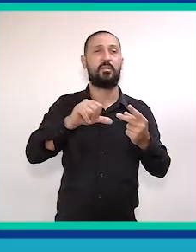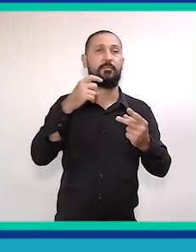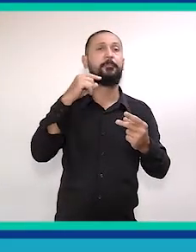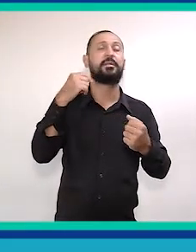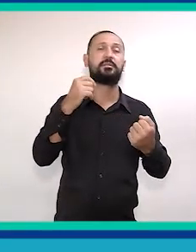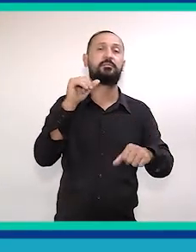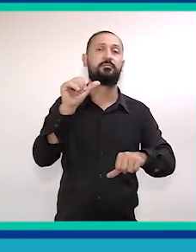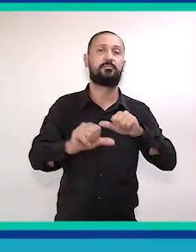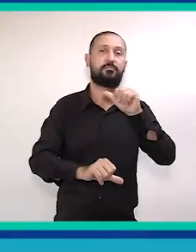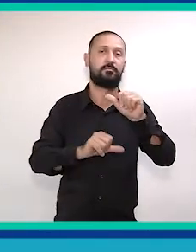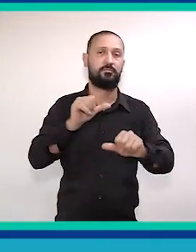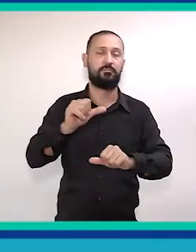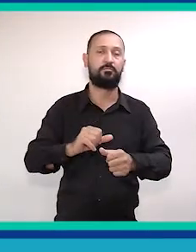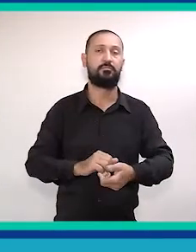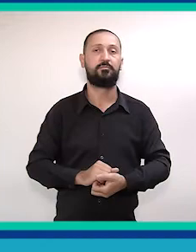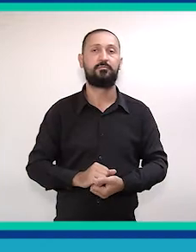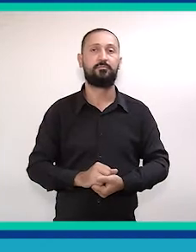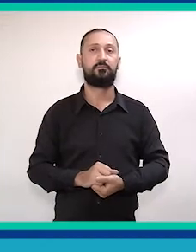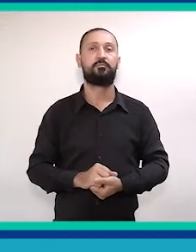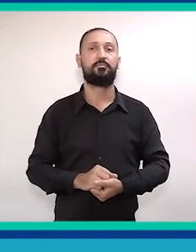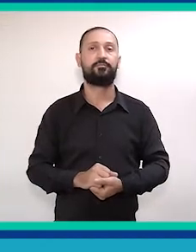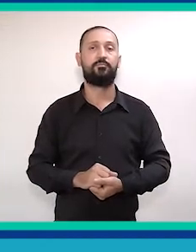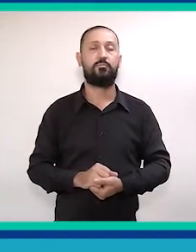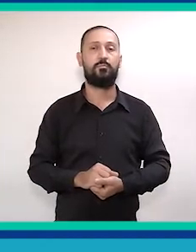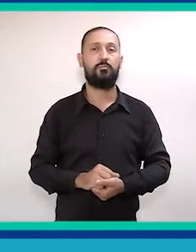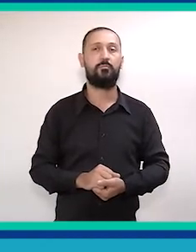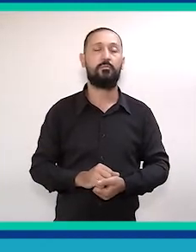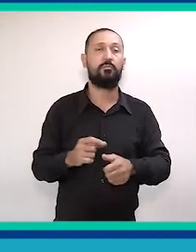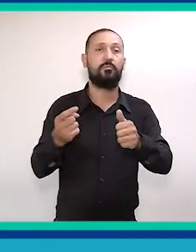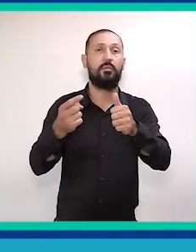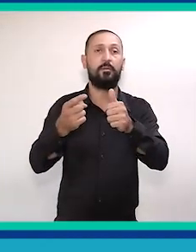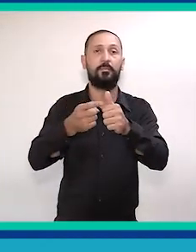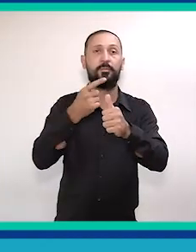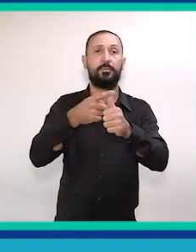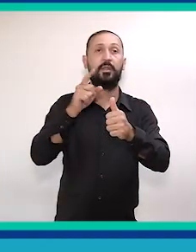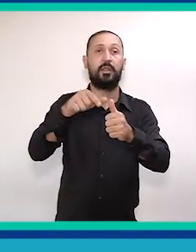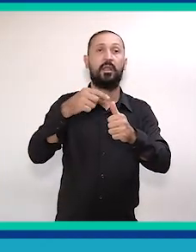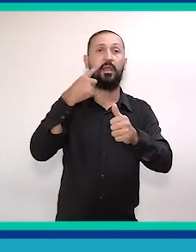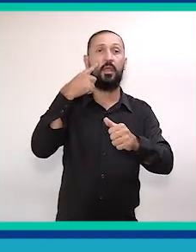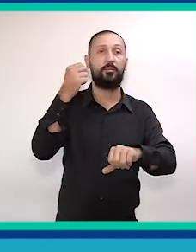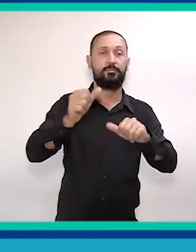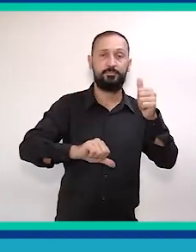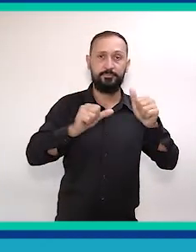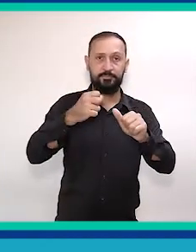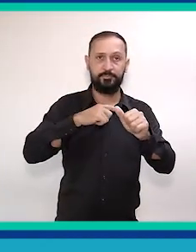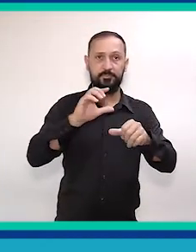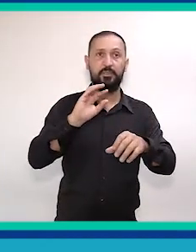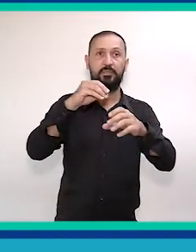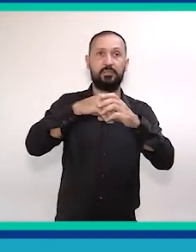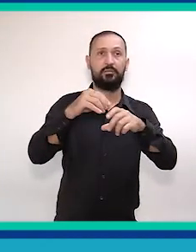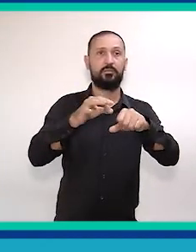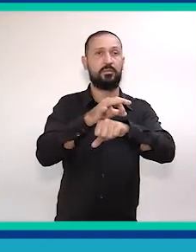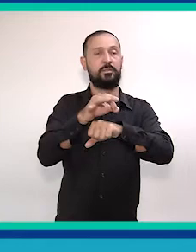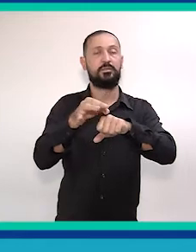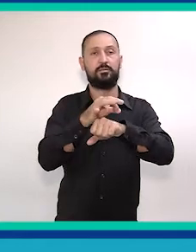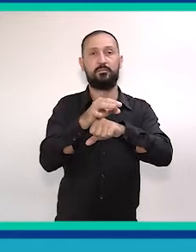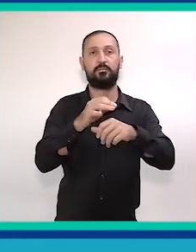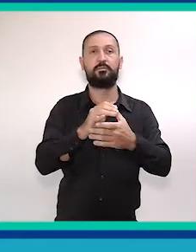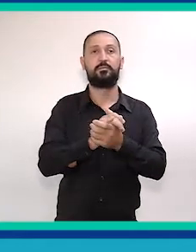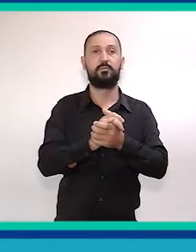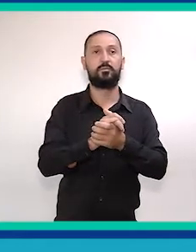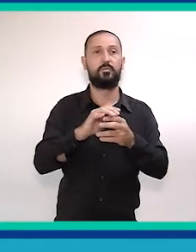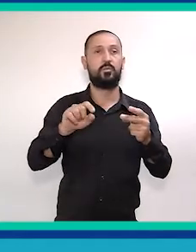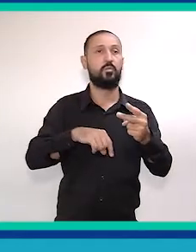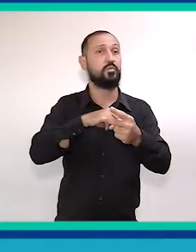ainda precisa fazer algumas modificações. Então, como eu falei, o primeiro ponto é avaliar se deu atividade na célula